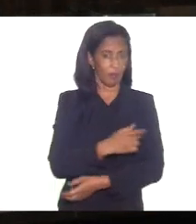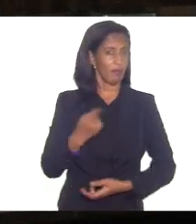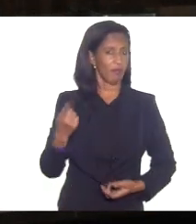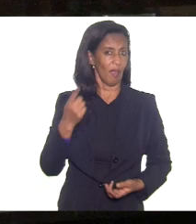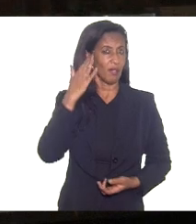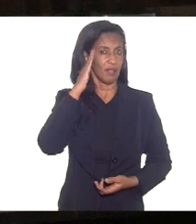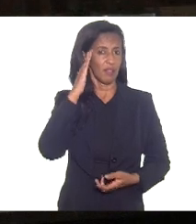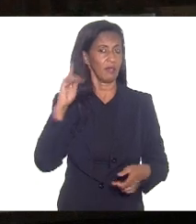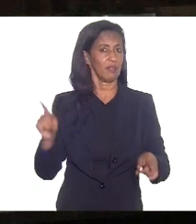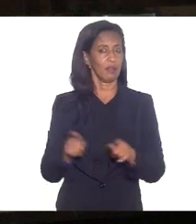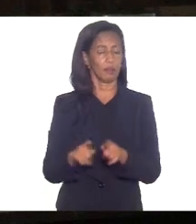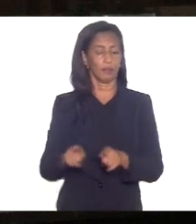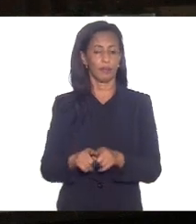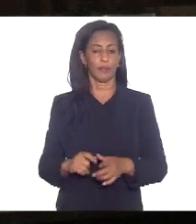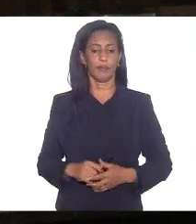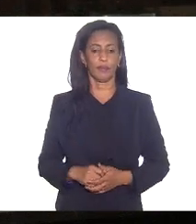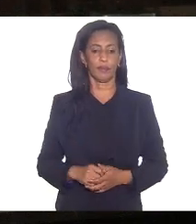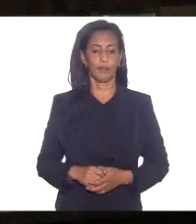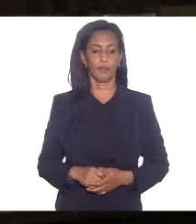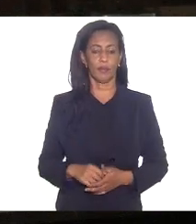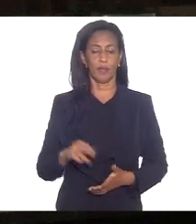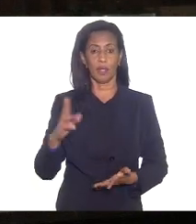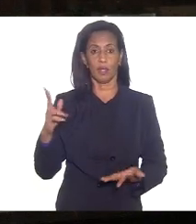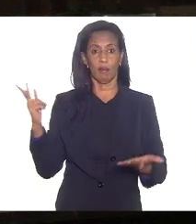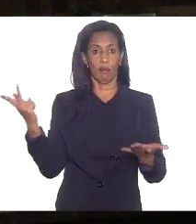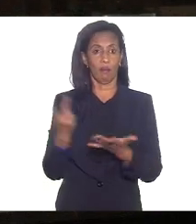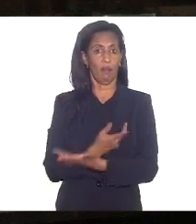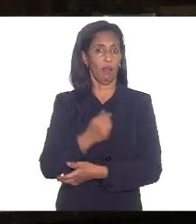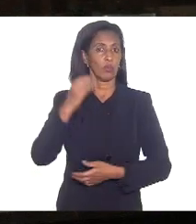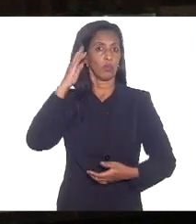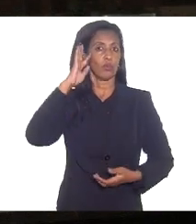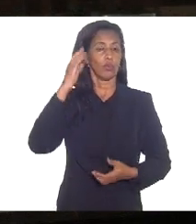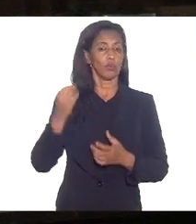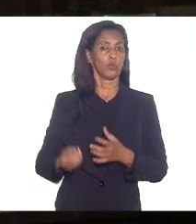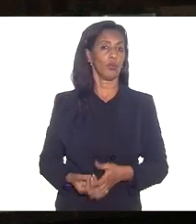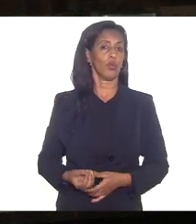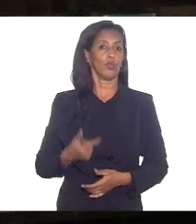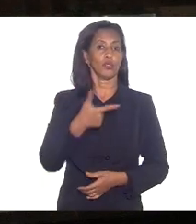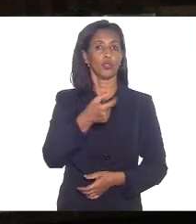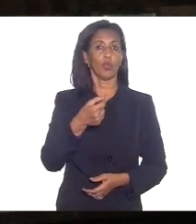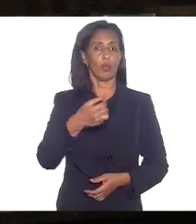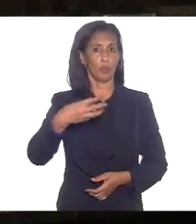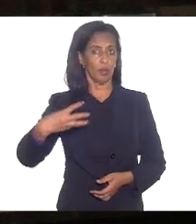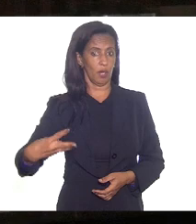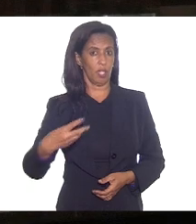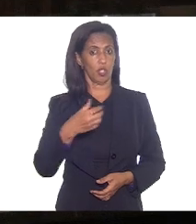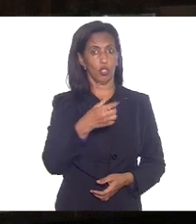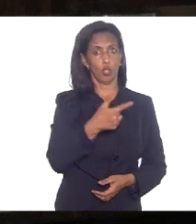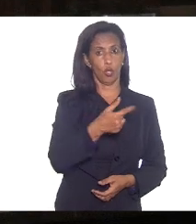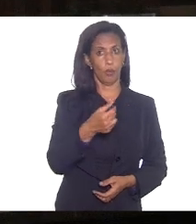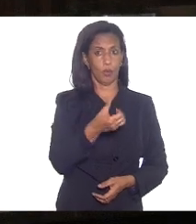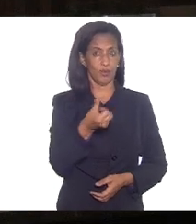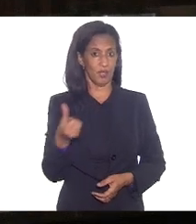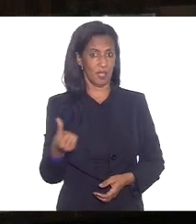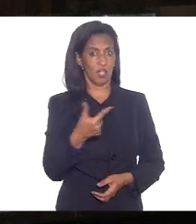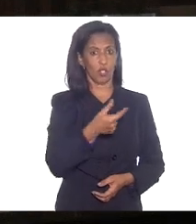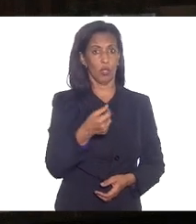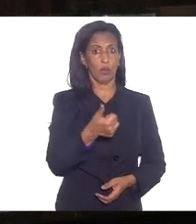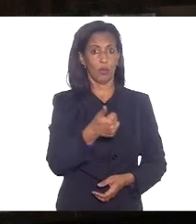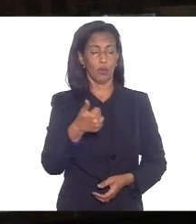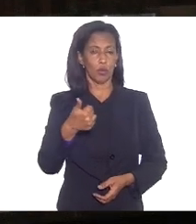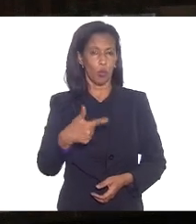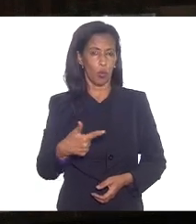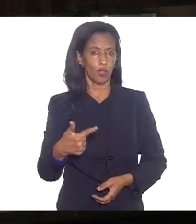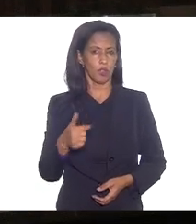convir que realizamos o sonho de 2003, 6 e 12 do